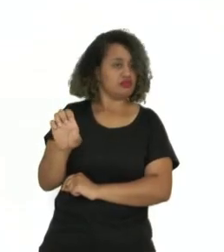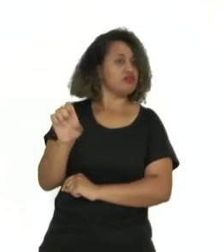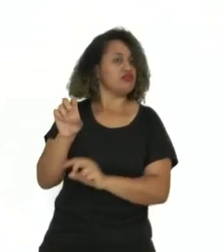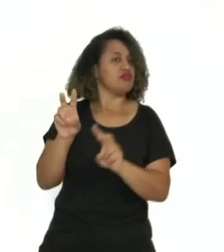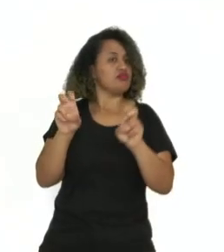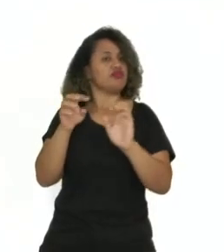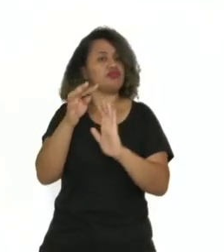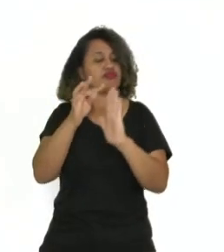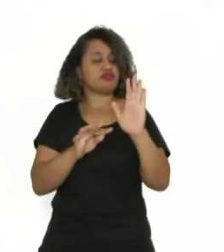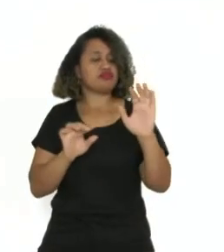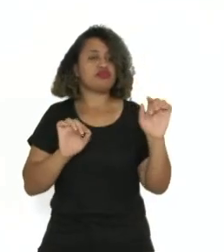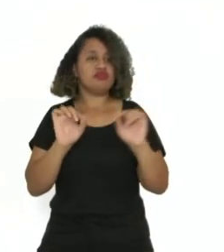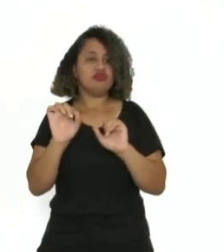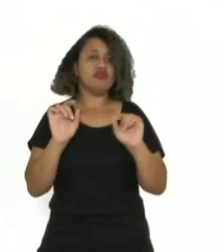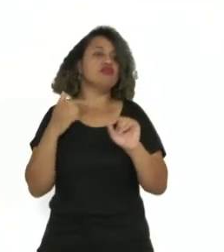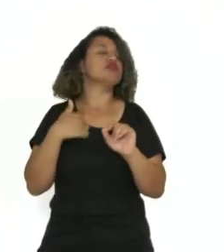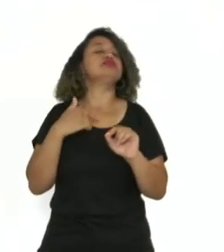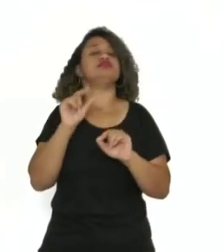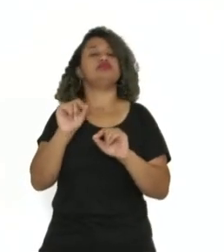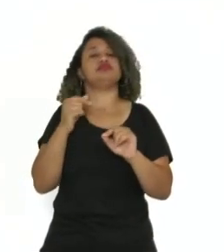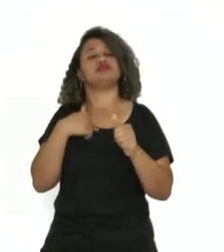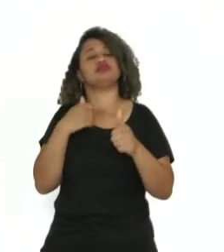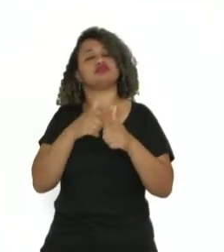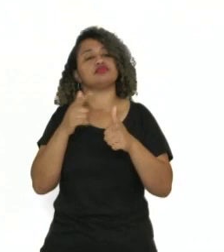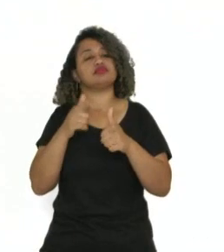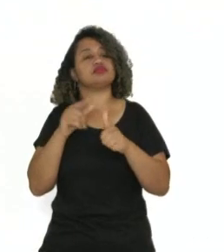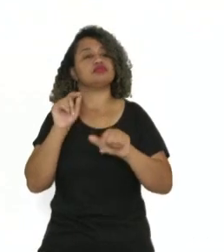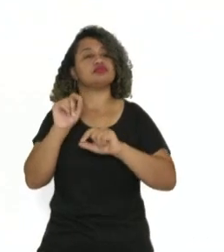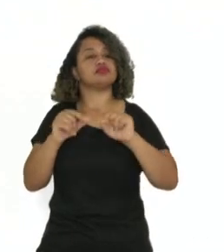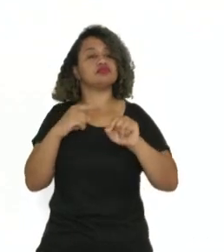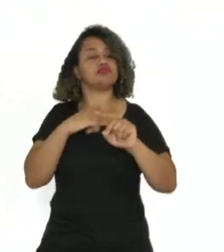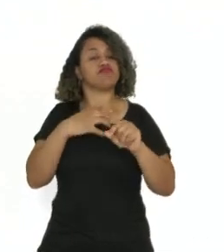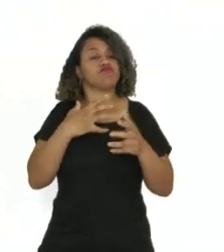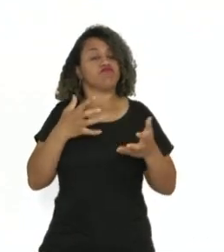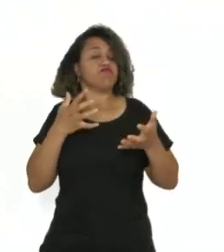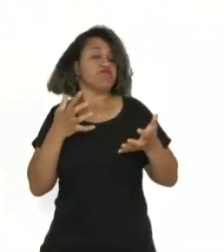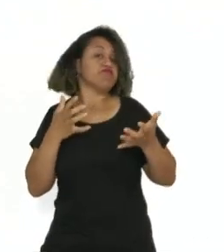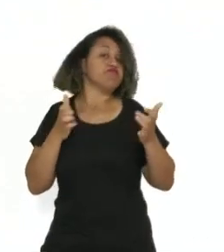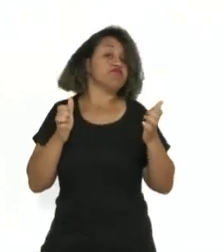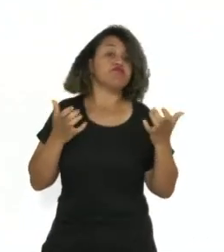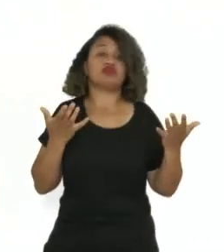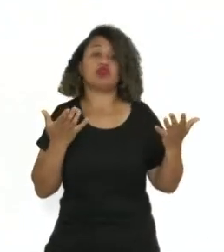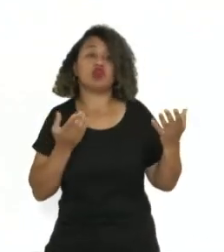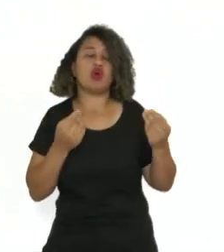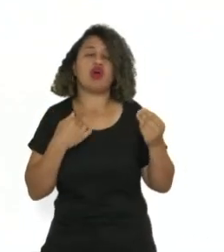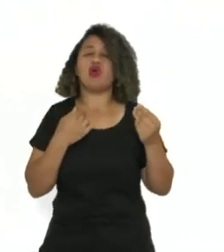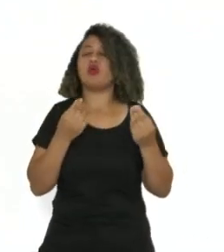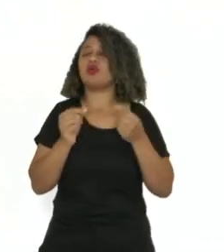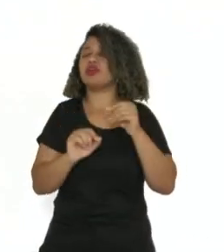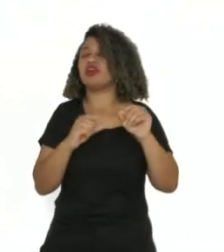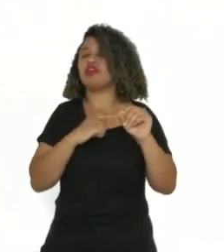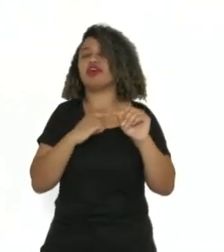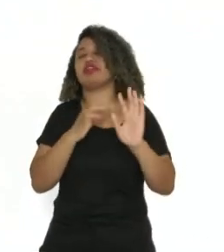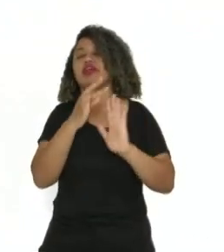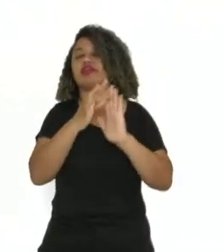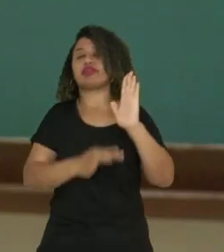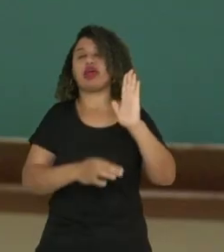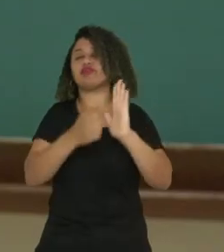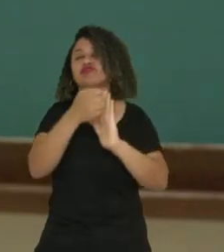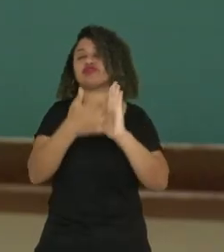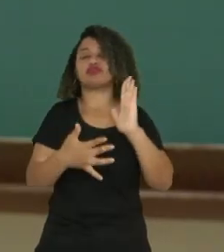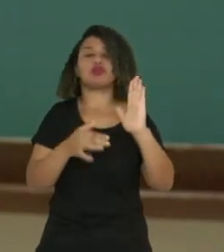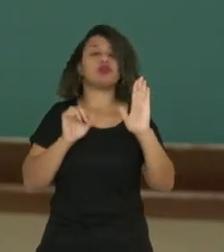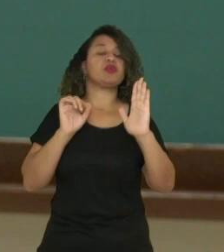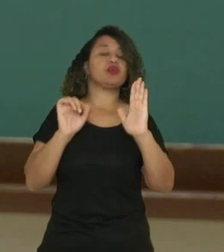de um texto é sempre o primeiro, então, a levantar expectativas quanto ao seu conteúdo, não é verdade? O que